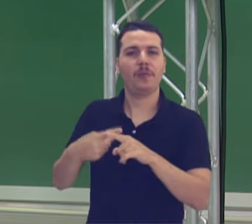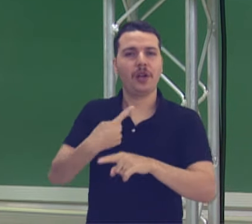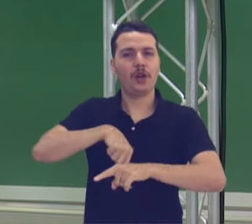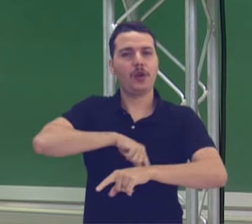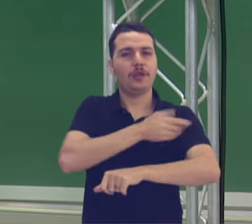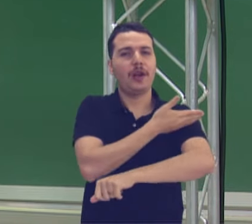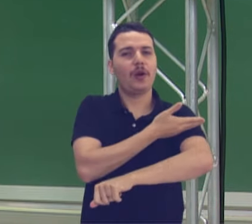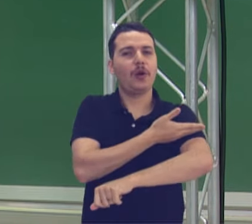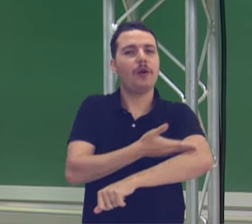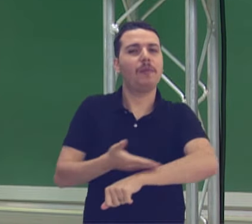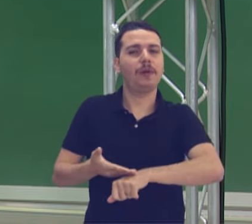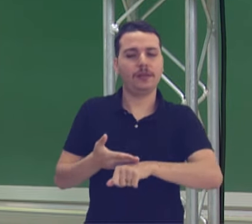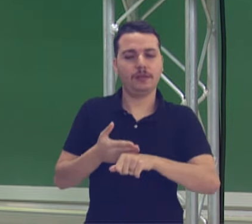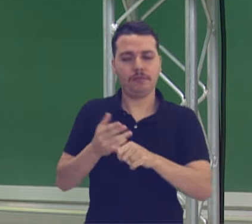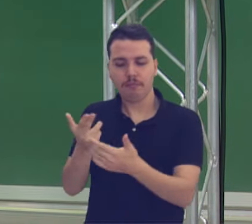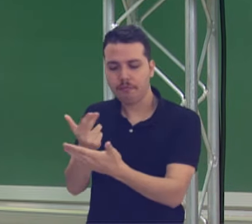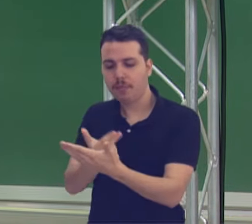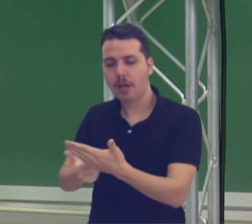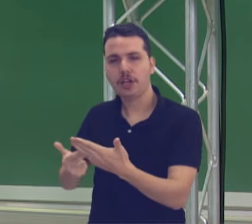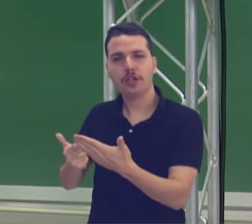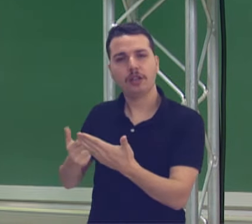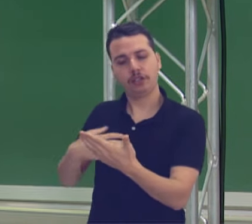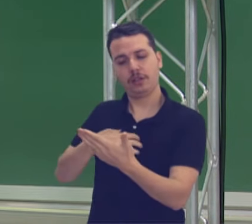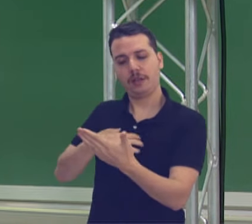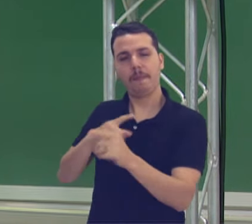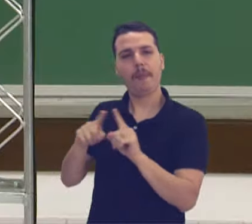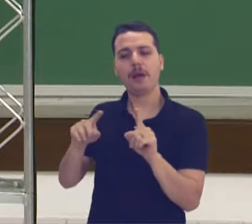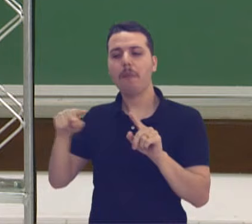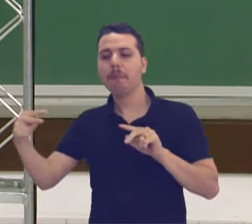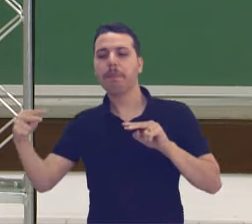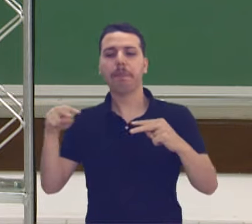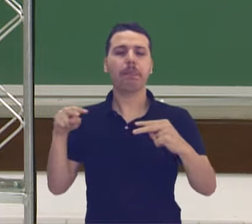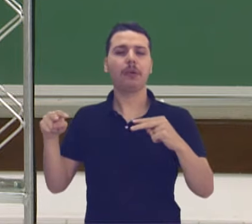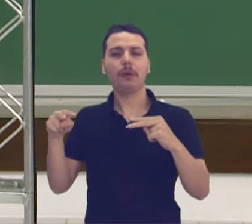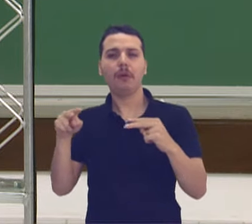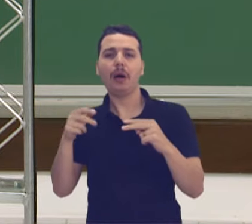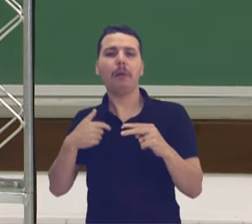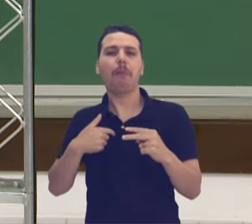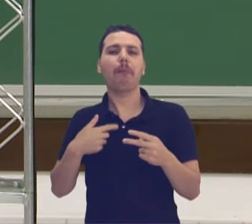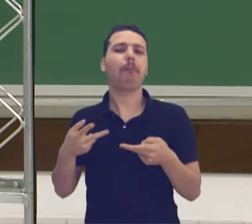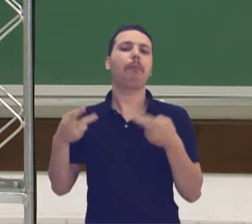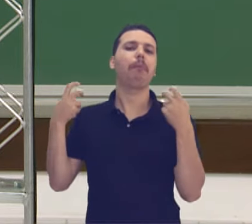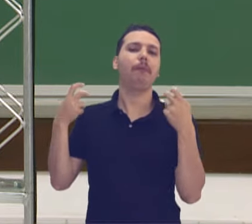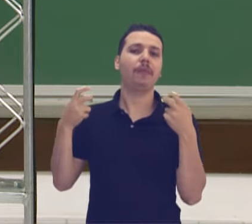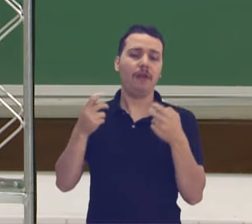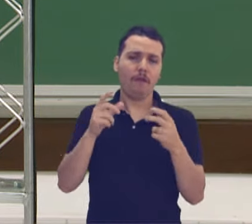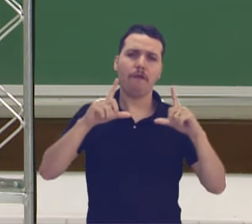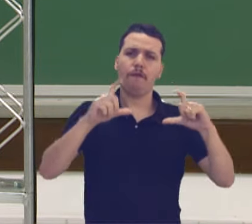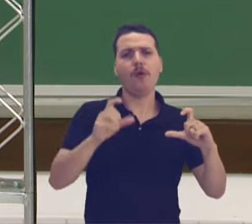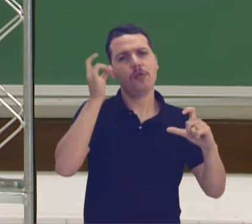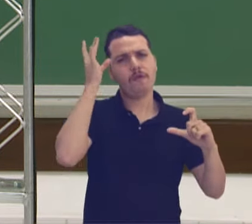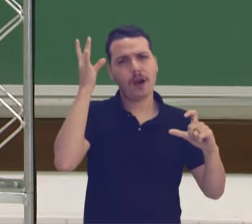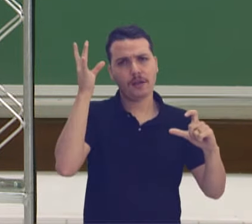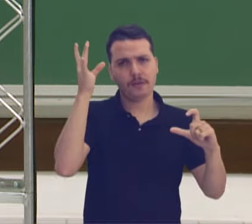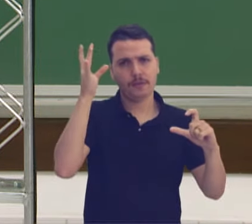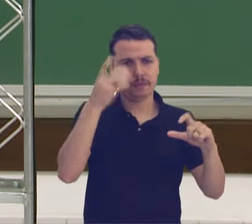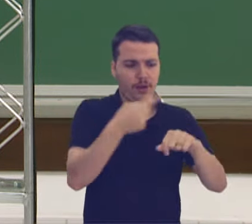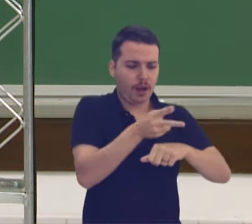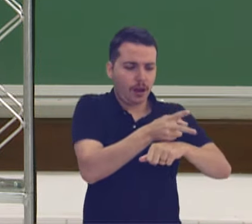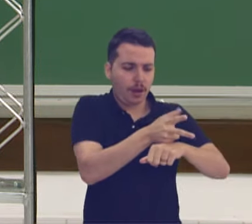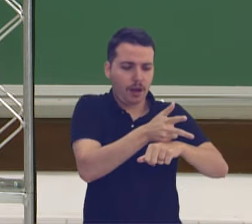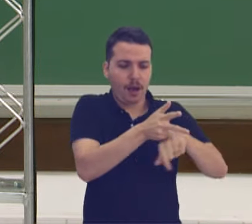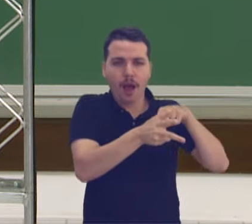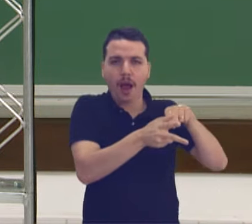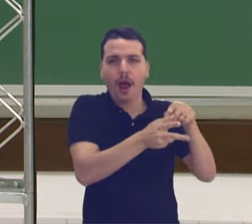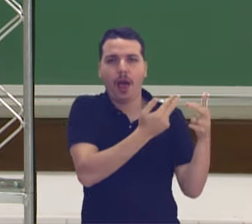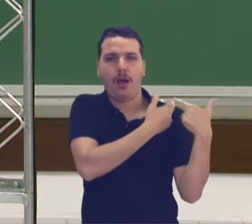acostumados a fazer um tipo de desenho e não considerar o ponto de vista com a foto é fácil porque ela tá fazendo aquele papel mas por exemplo você